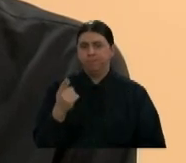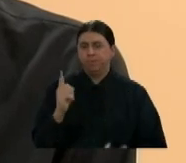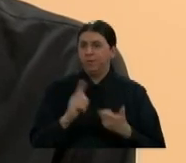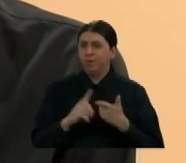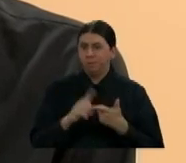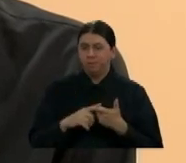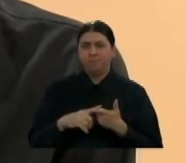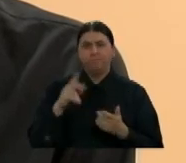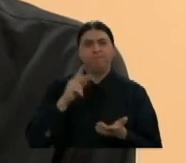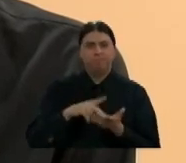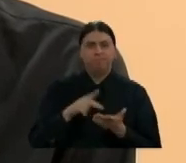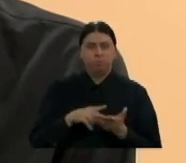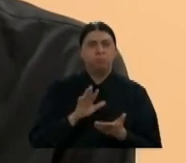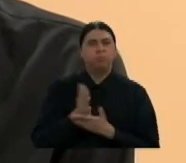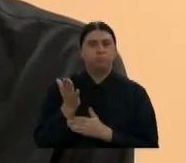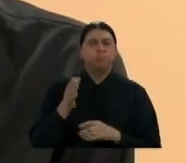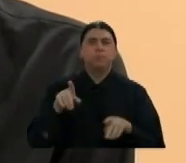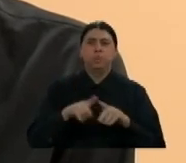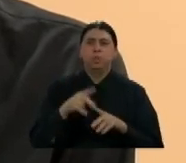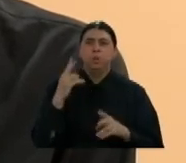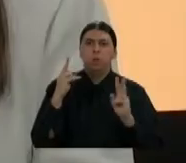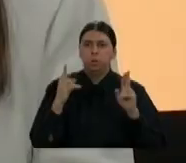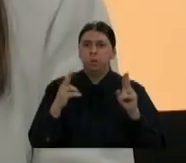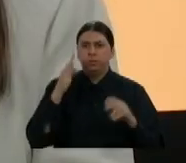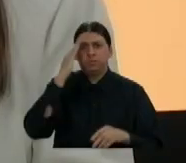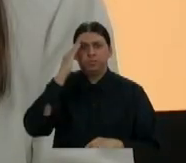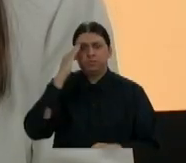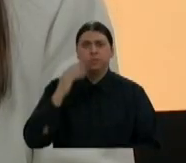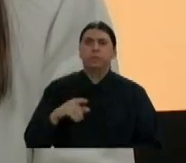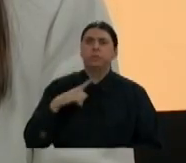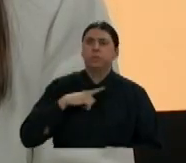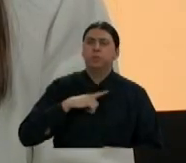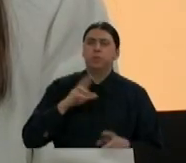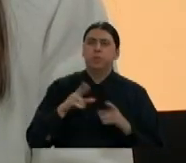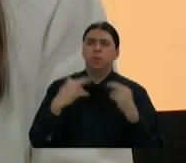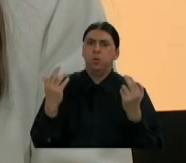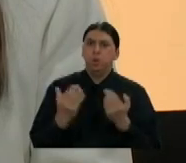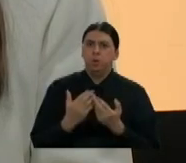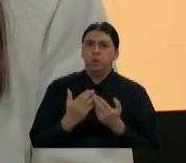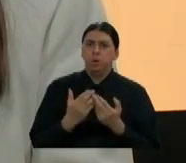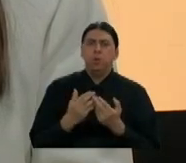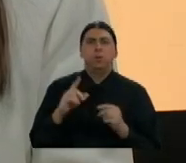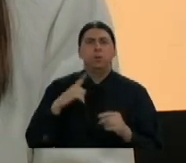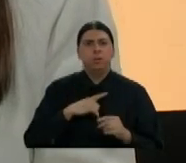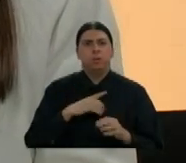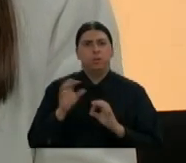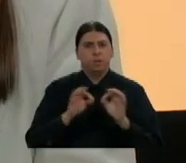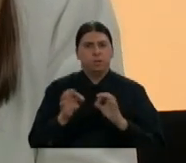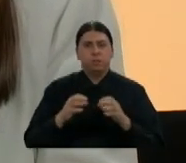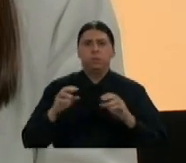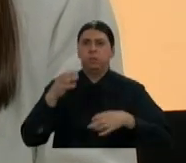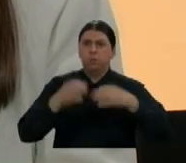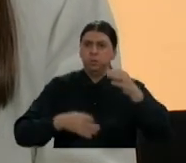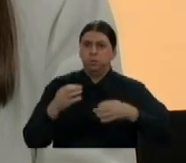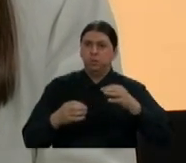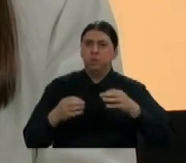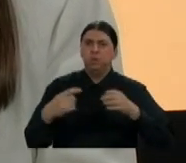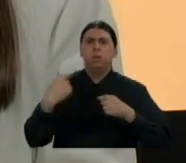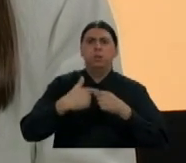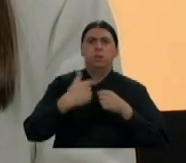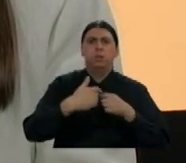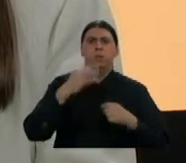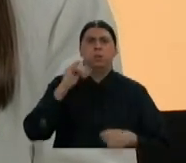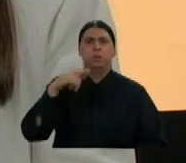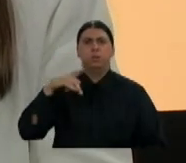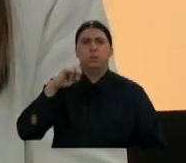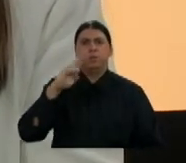dois entendimentos né lá no na comarca de farroupilha tanto no início quanto pronto a promotora de justiça cláudia foi mono eles